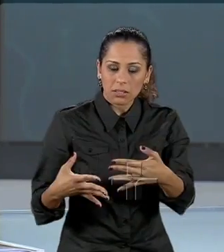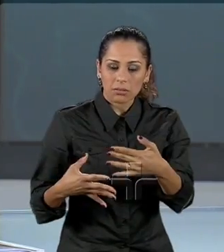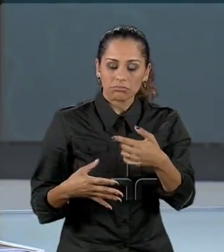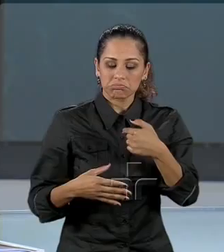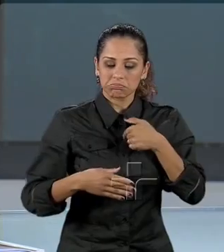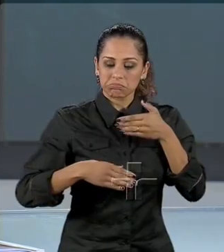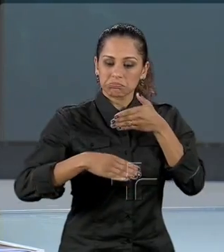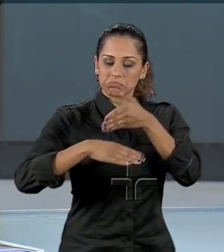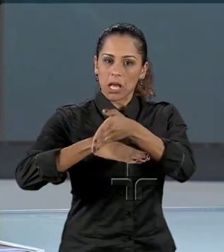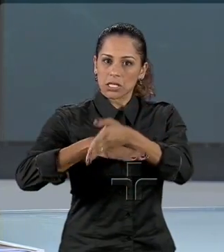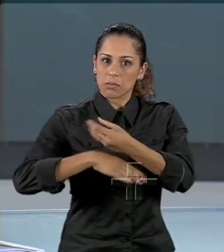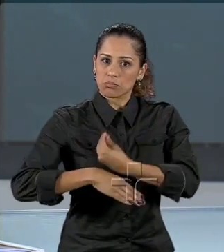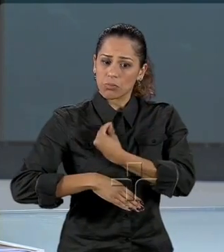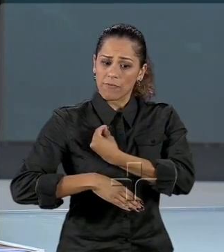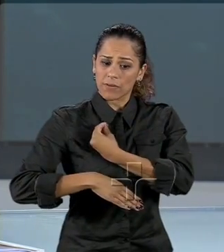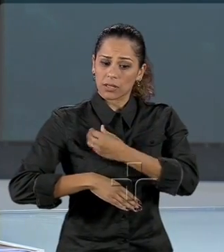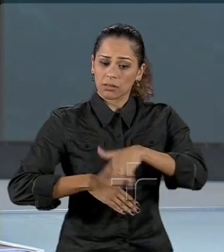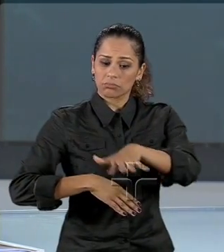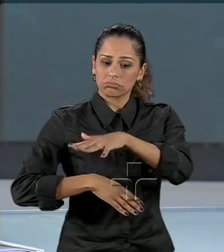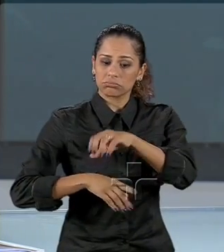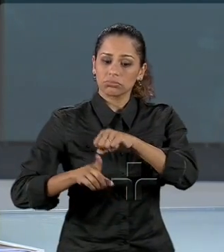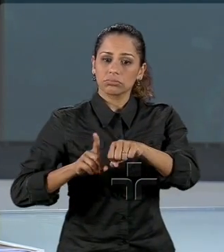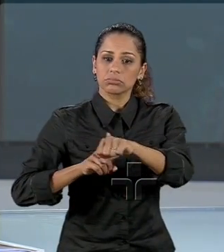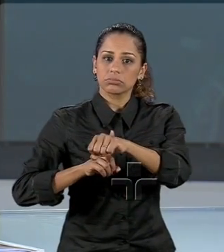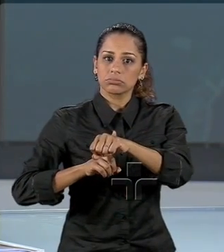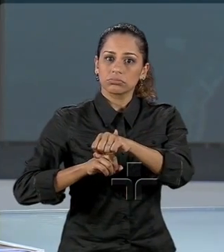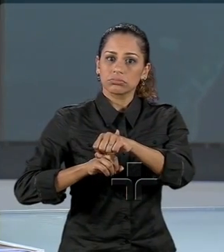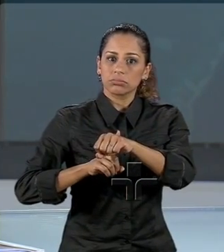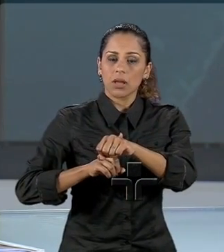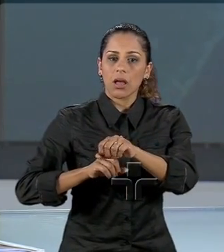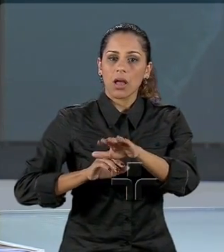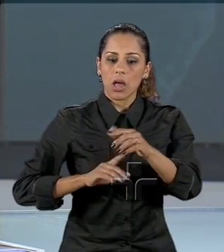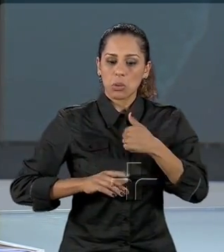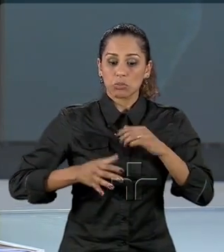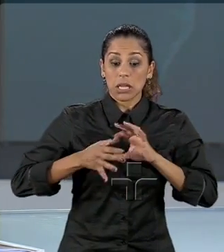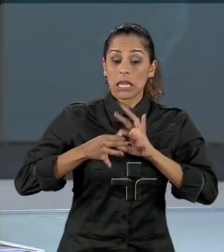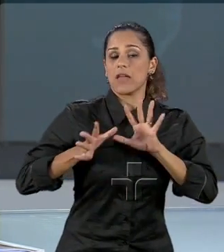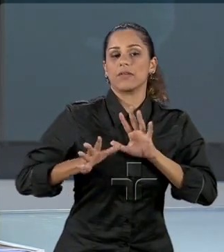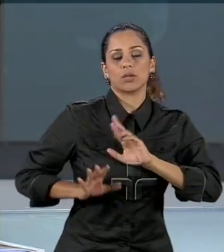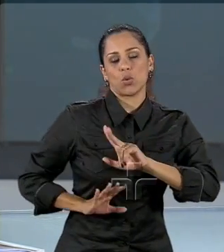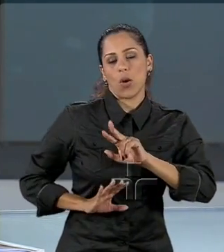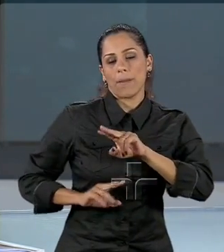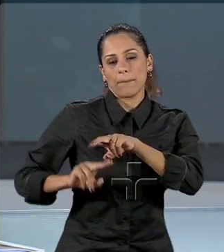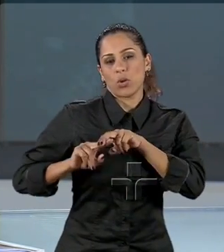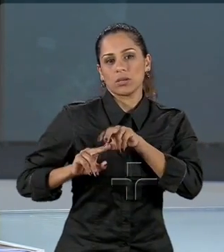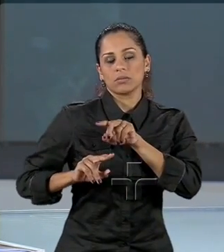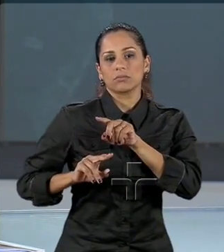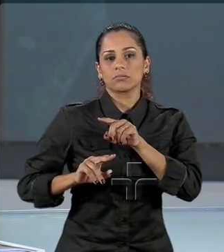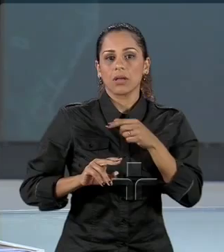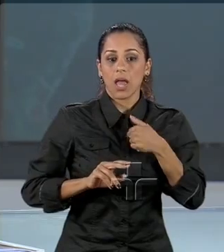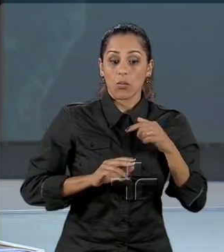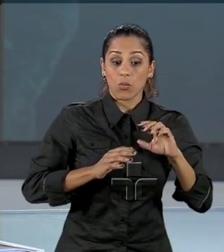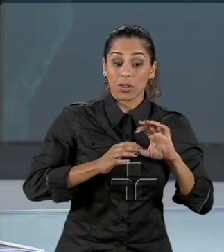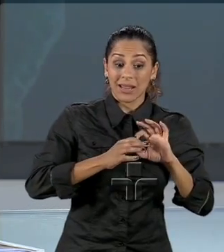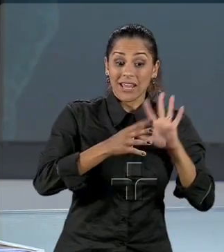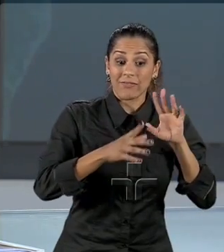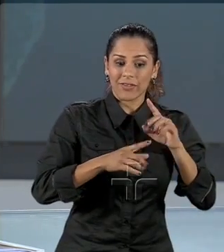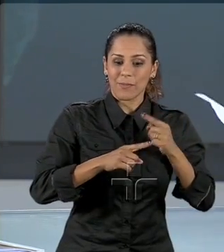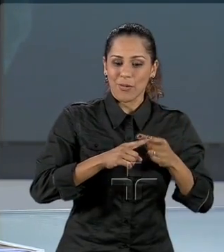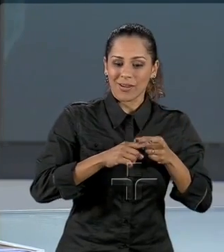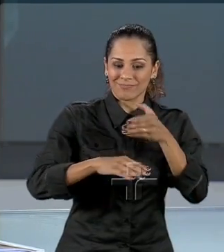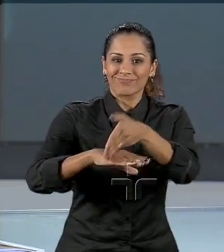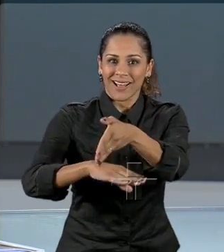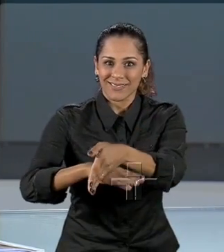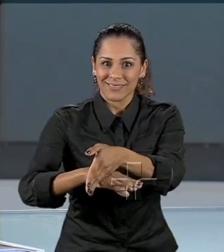vida pública não por ser livre, eu sou livre porque participo da vida pública. Não é? Cidadania, isso